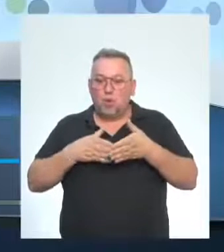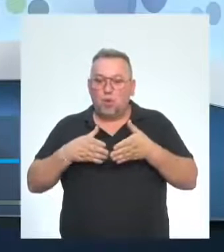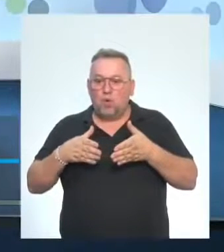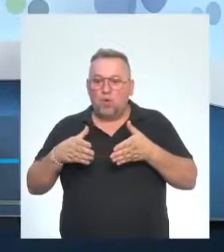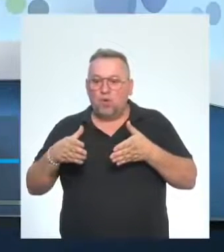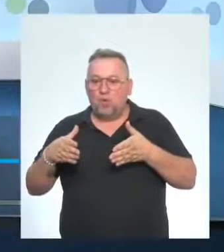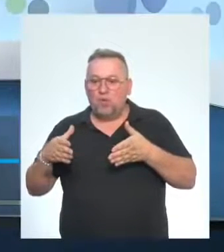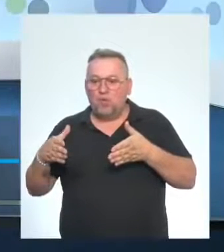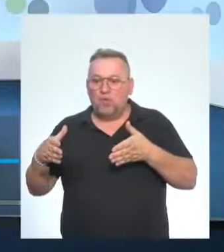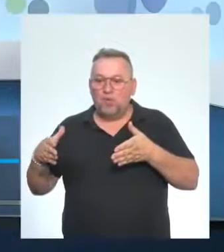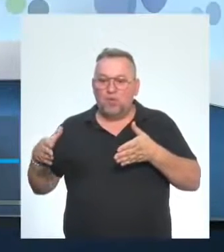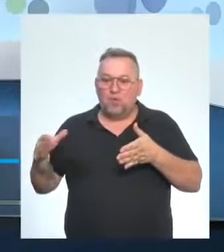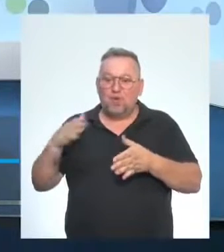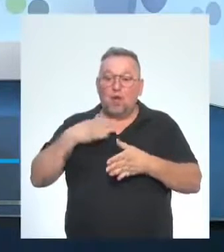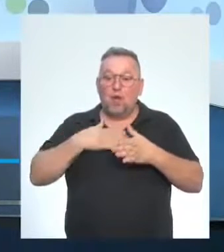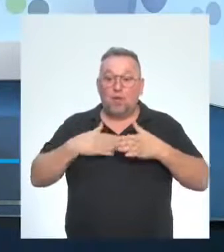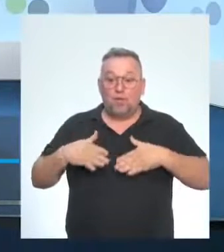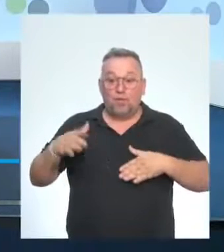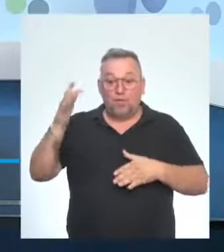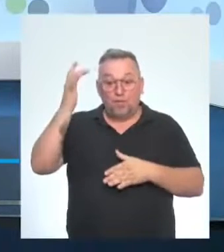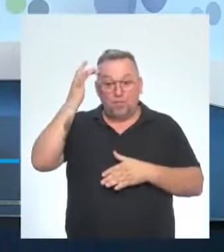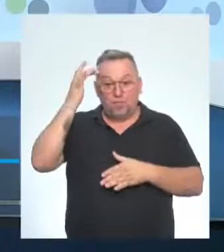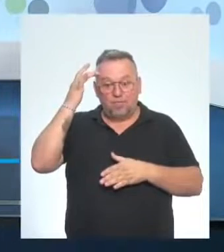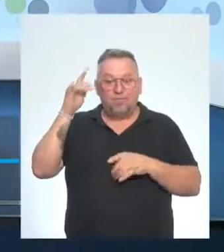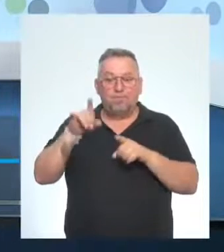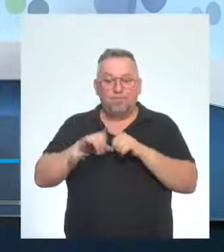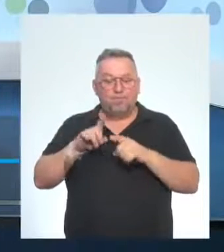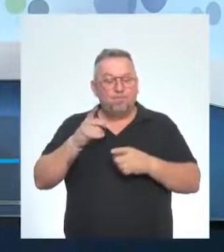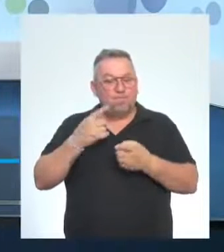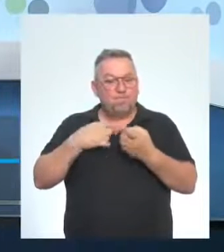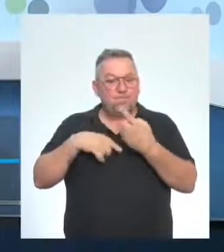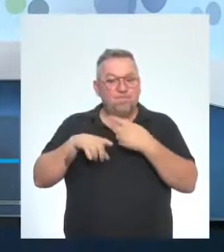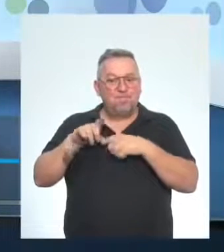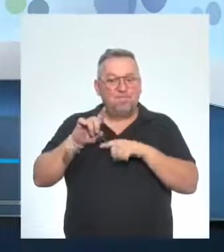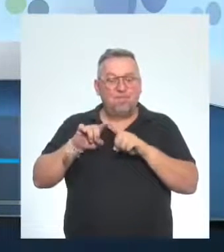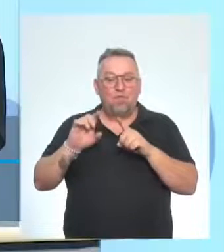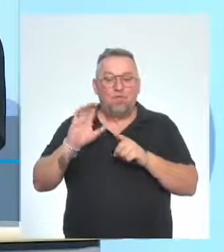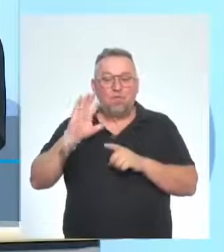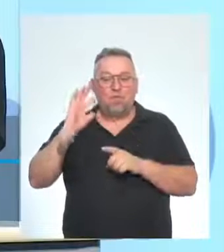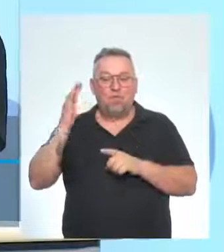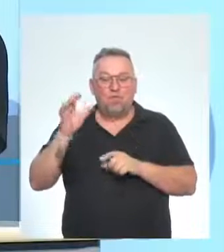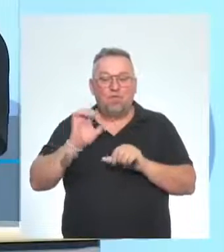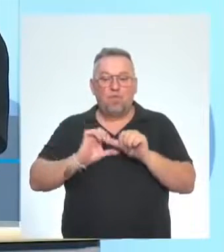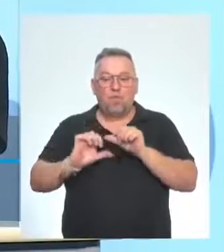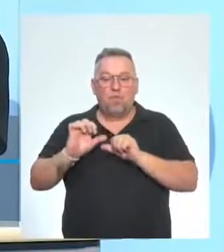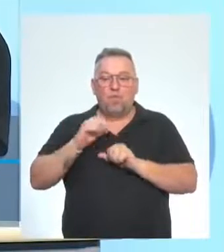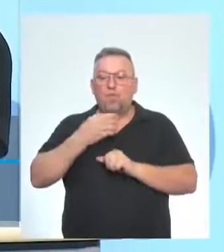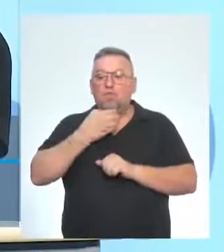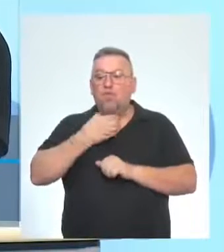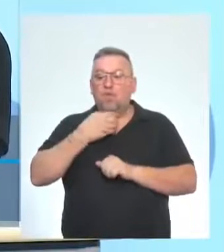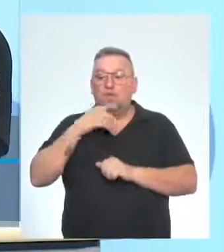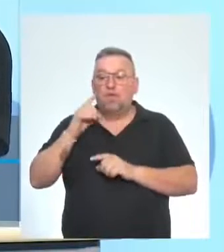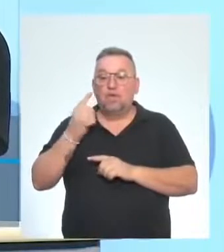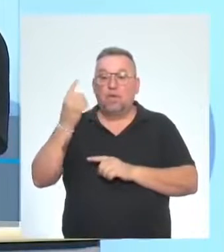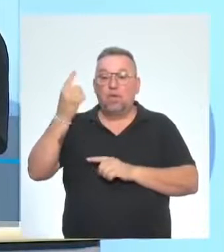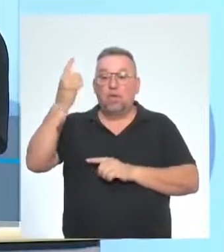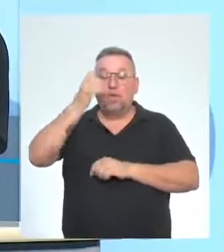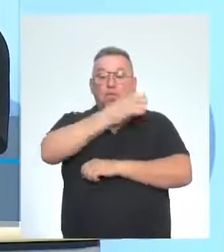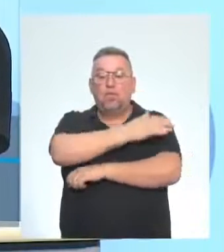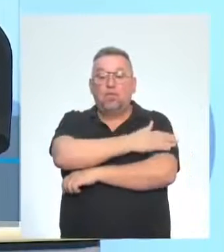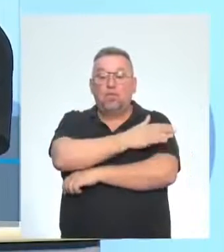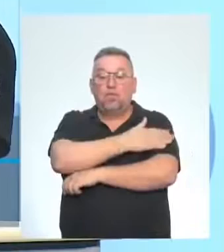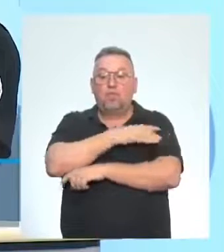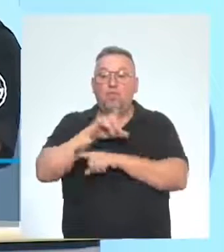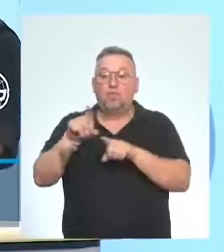corpo amadurece e se desenvolve, né? Ocorrendo mudanças como voz, altura, musculatura